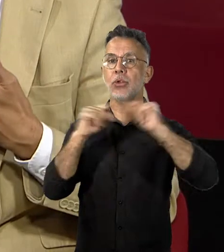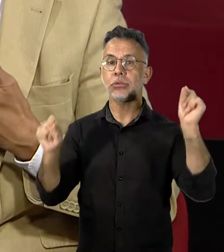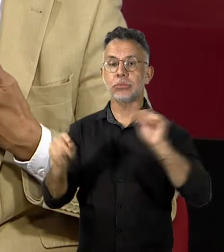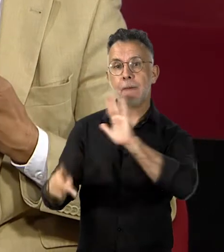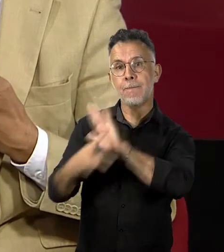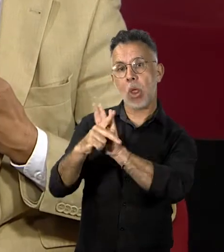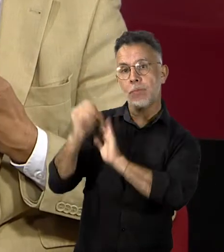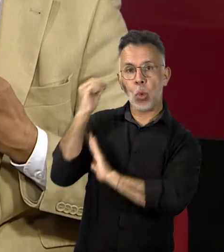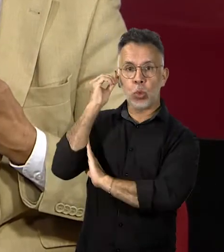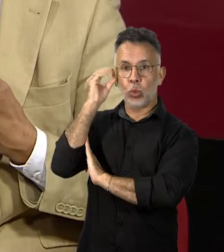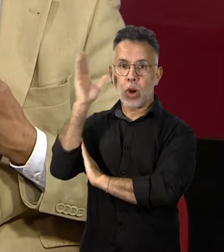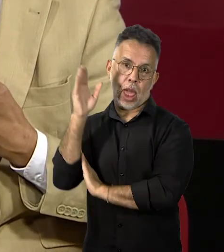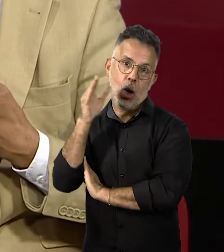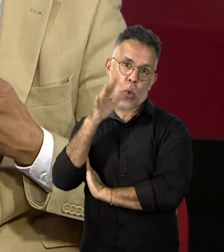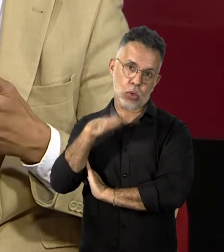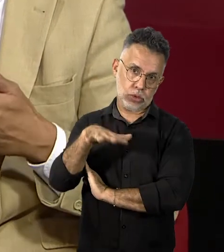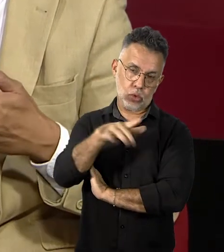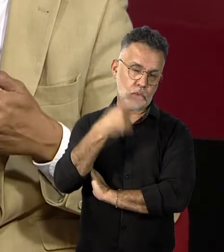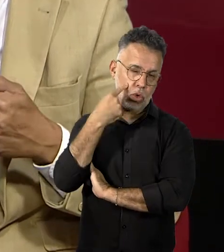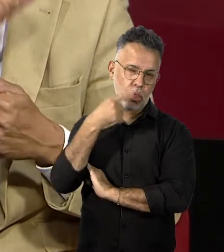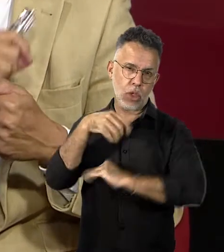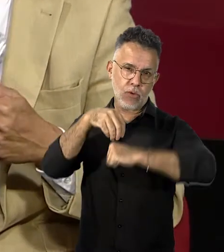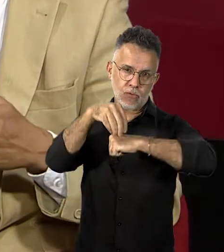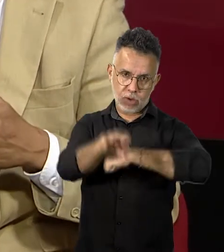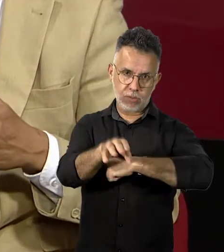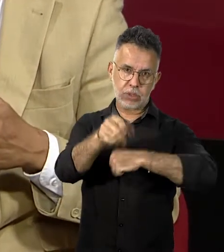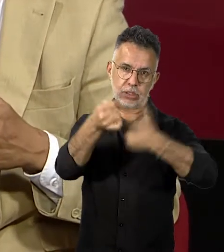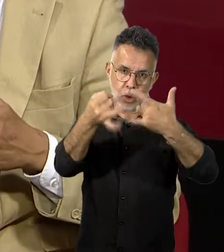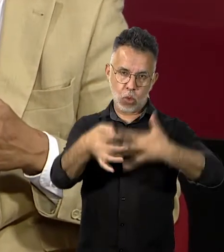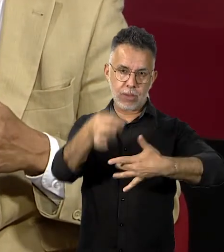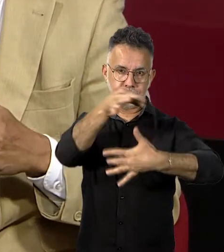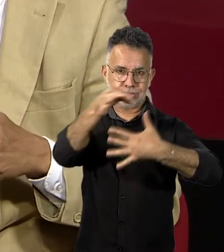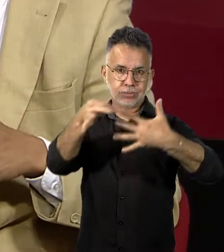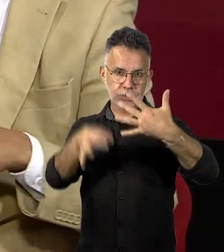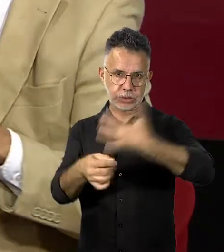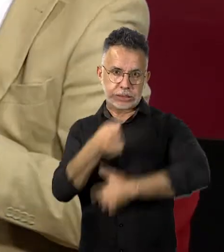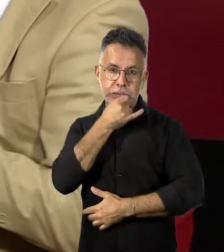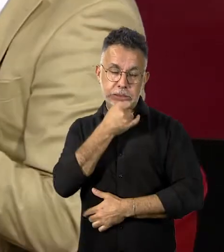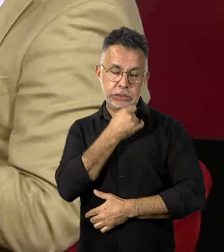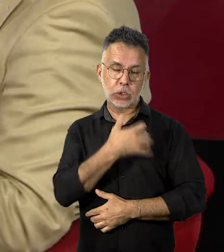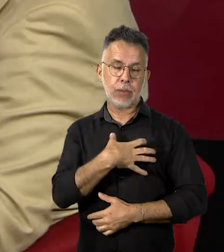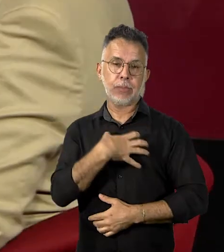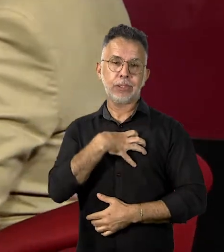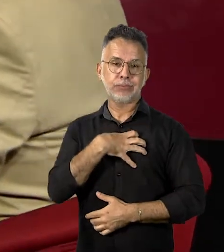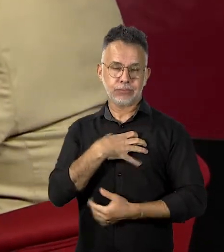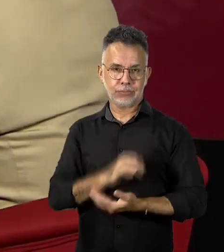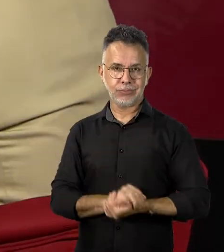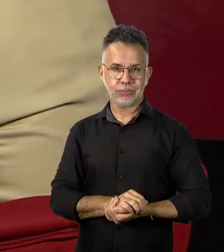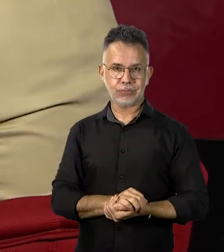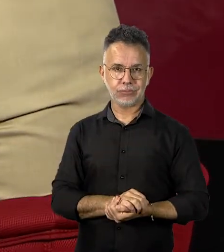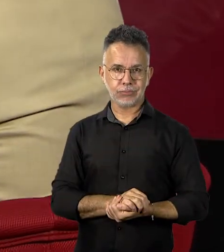muito cultural nisso tudo aí. Então vamos passar agora algumas dicas sobre esse senso.